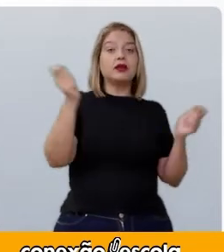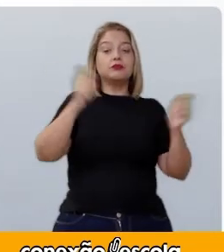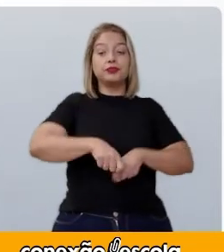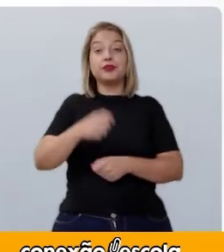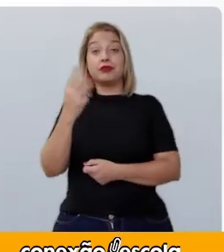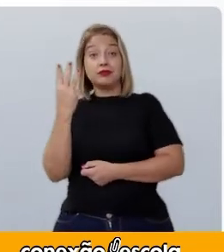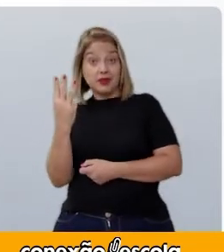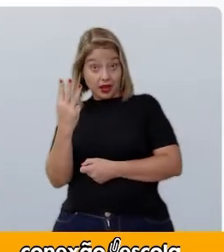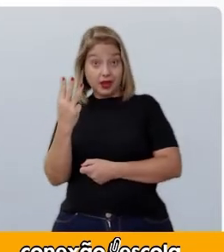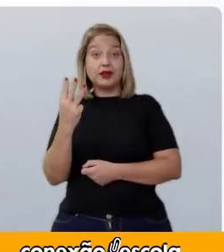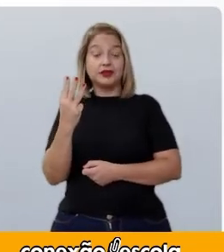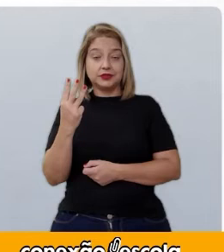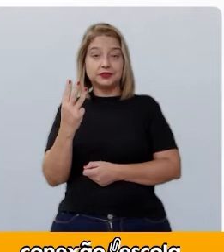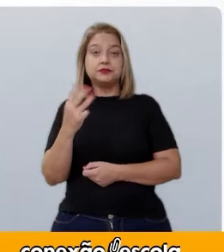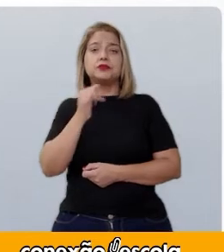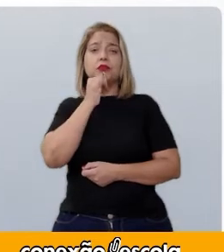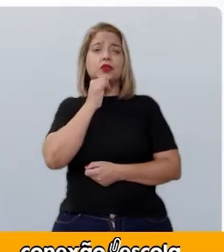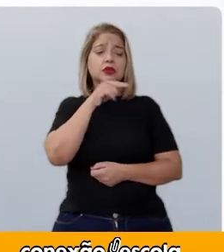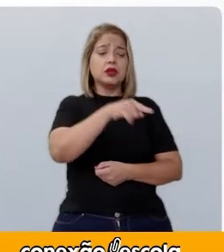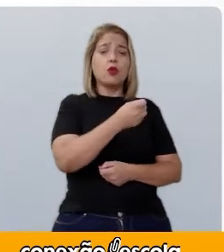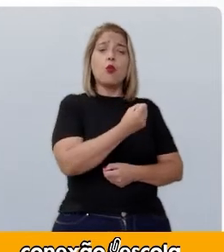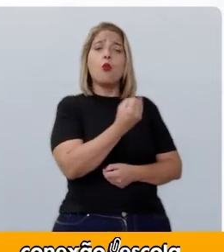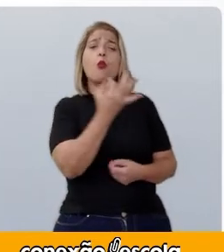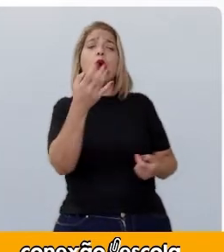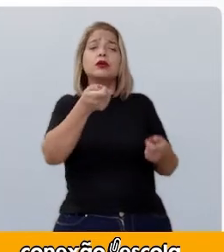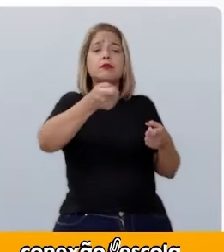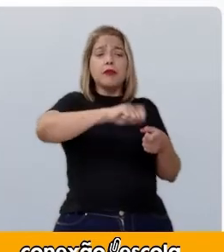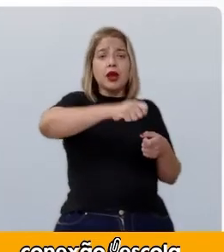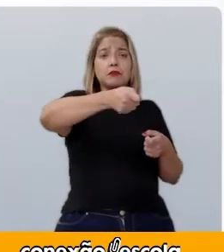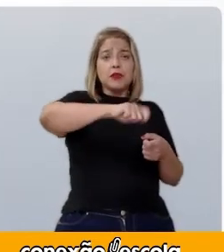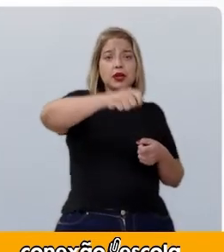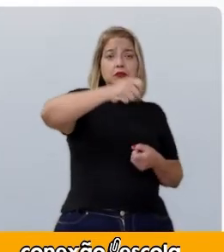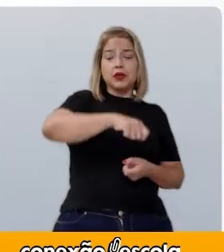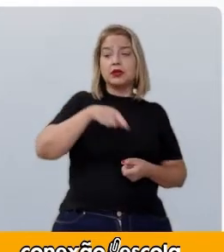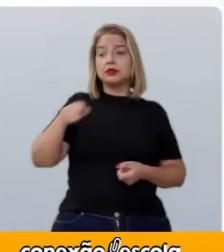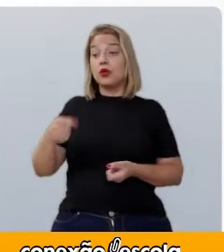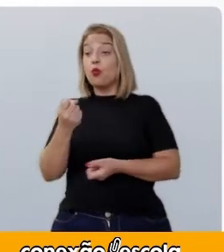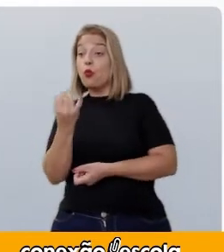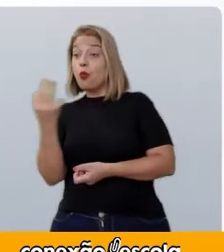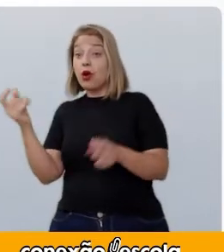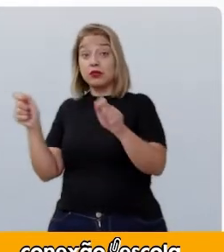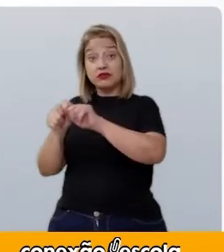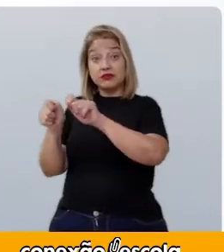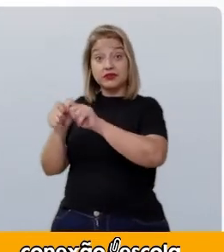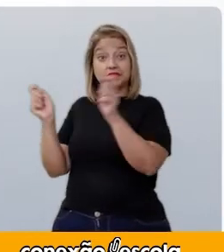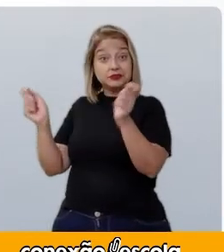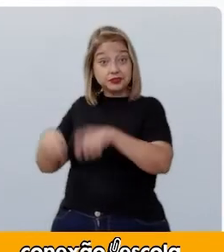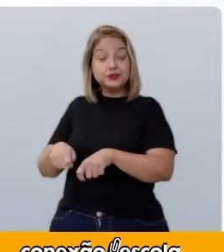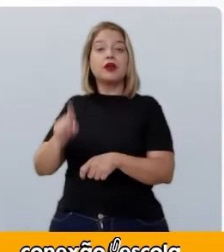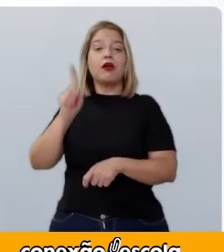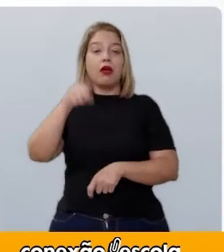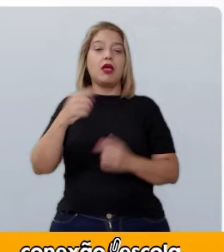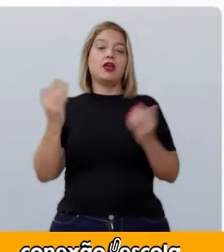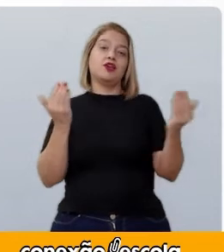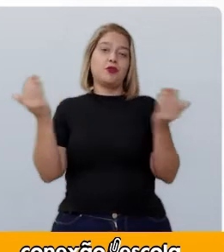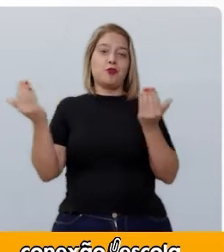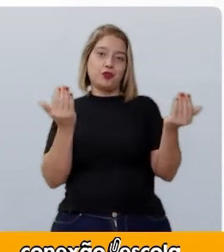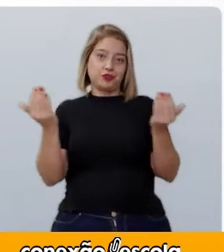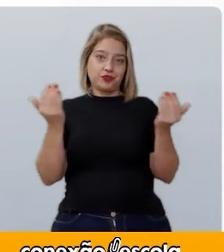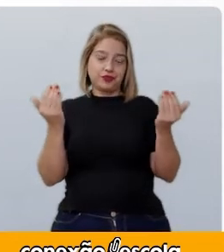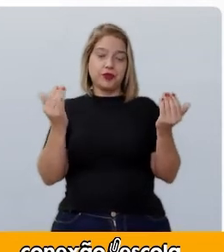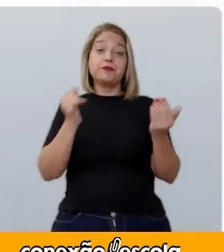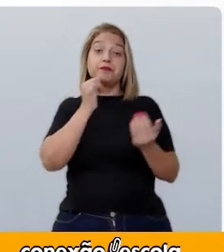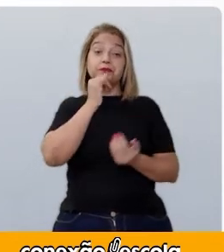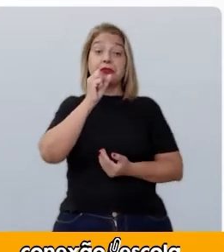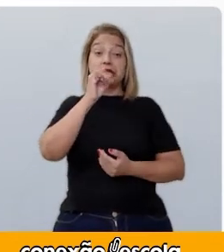as grandezas xícaras de farinha de milho e porções de cuscuz são diretamente proporcionais,